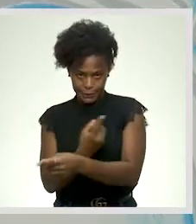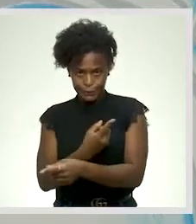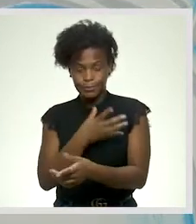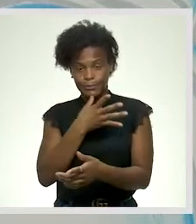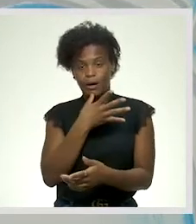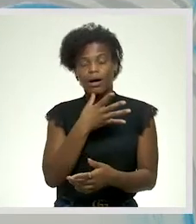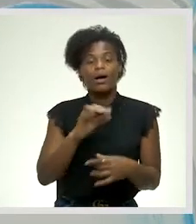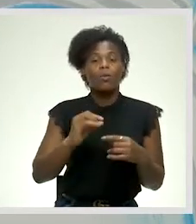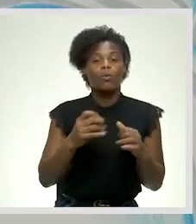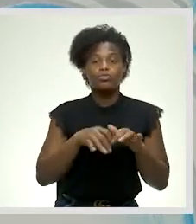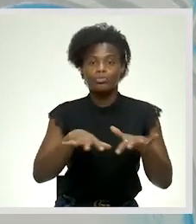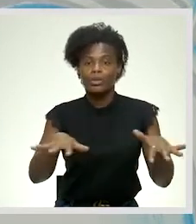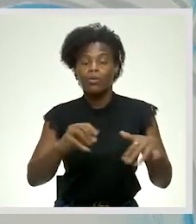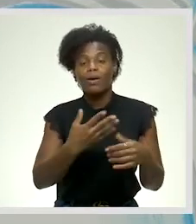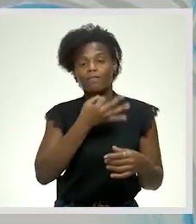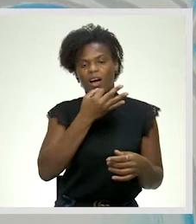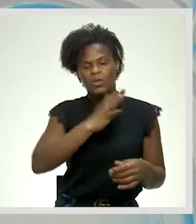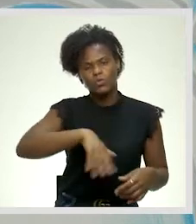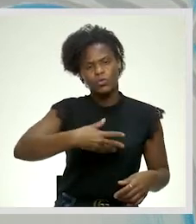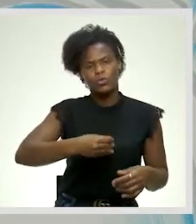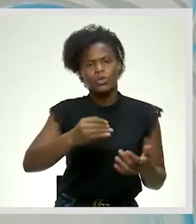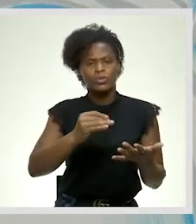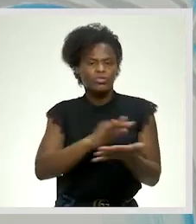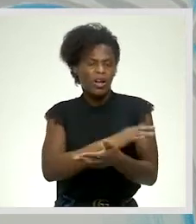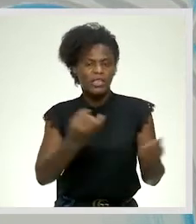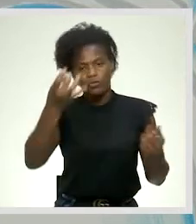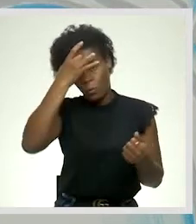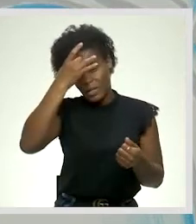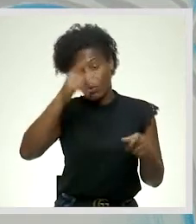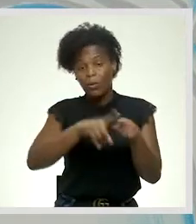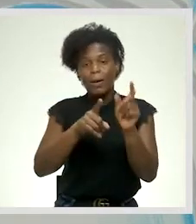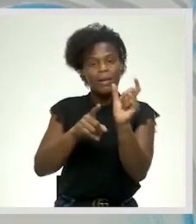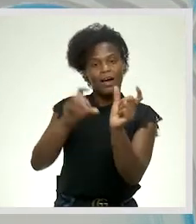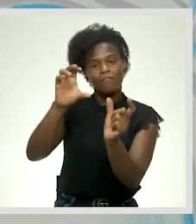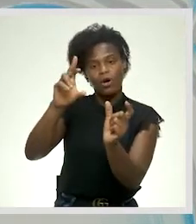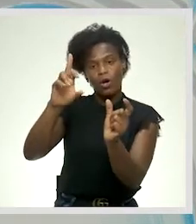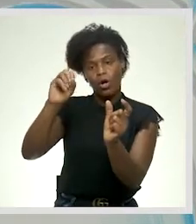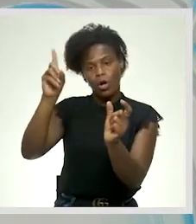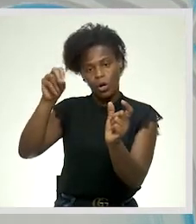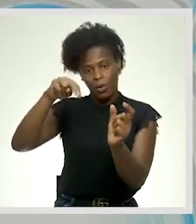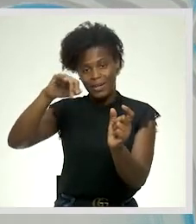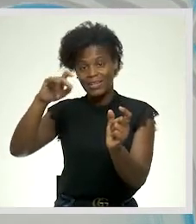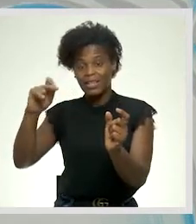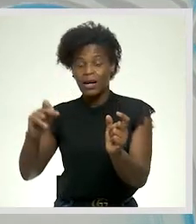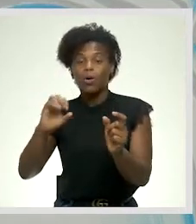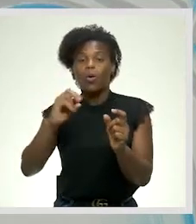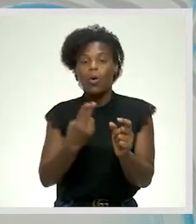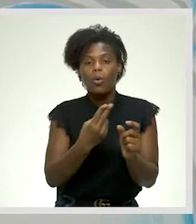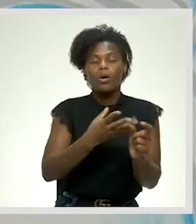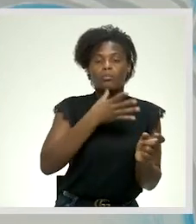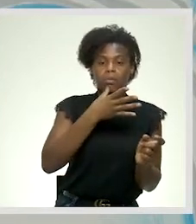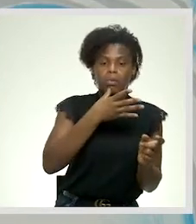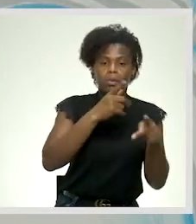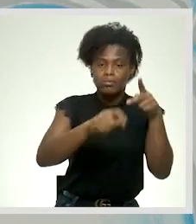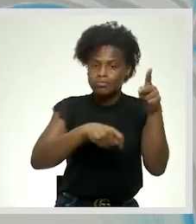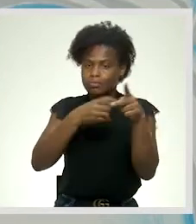do jornalismo opinativo, ali já vem mais uma crónica ou, às vezes, uma reportagem, artigo de